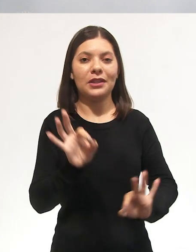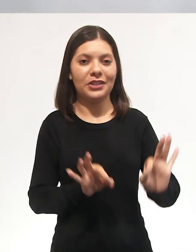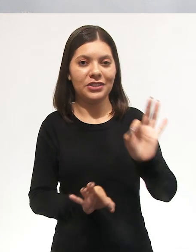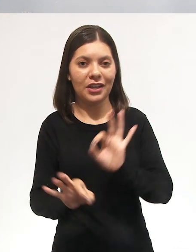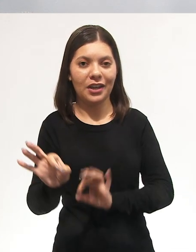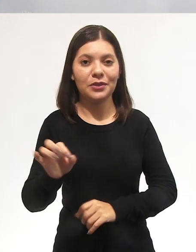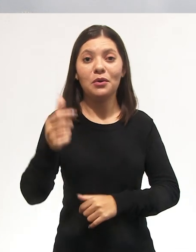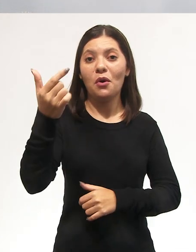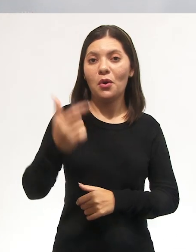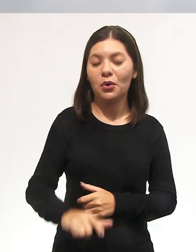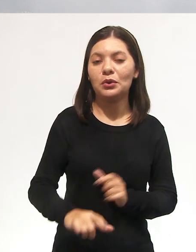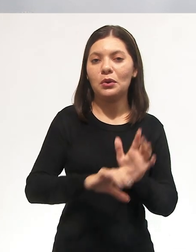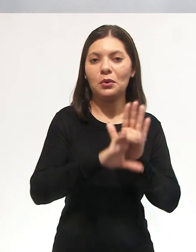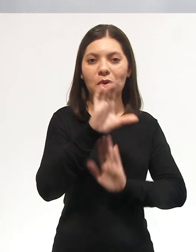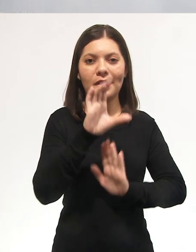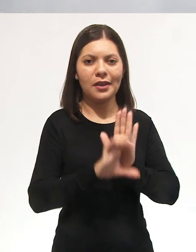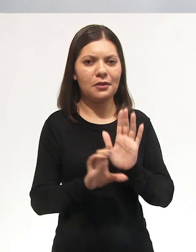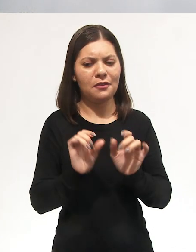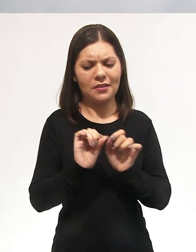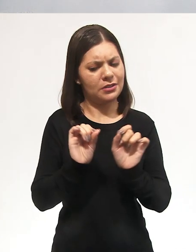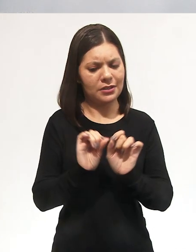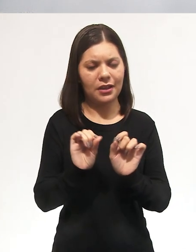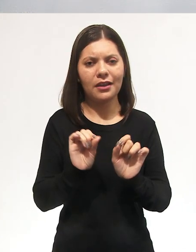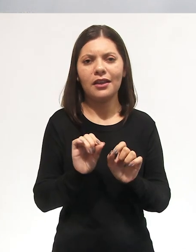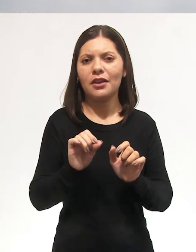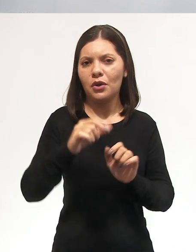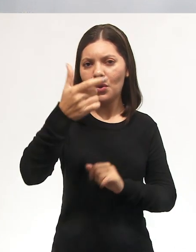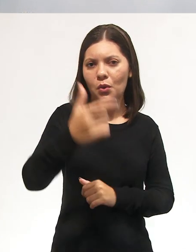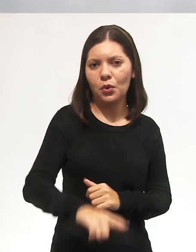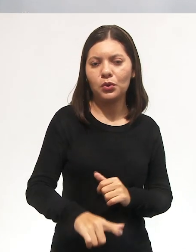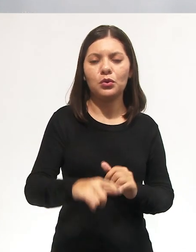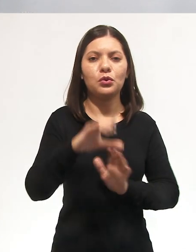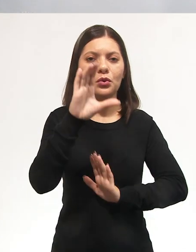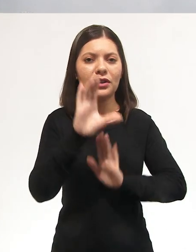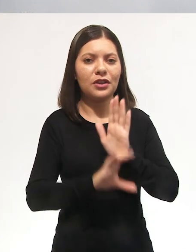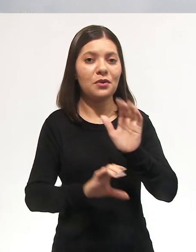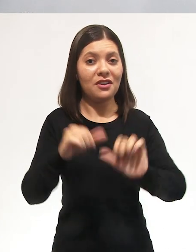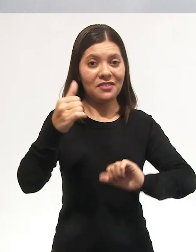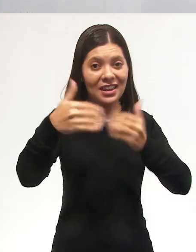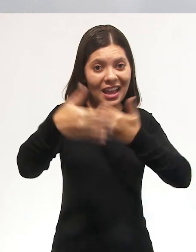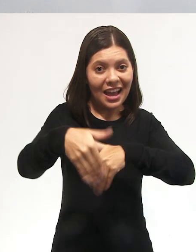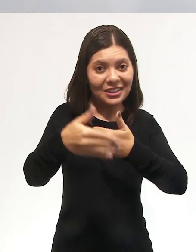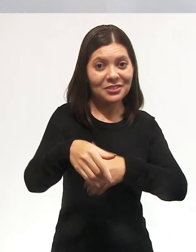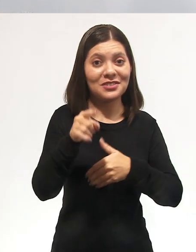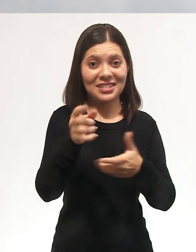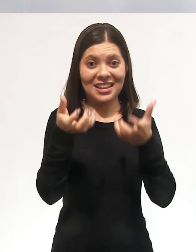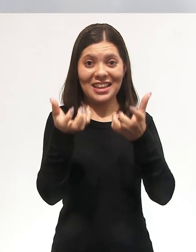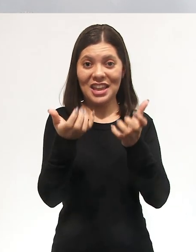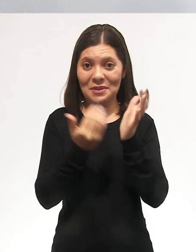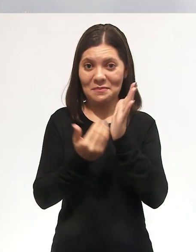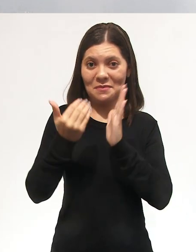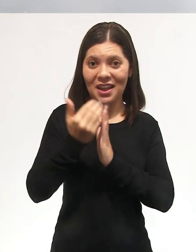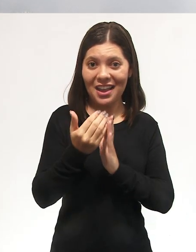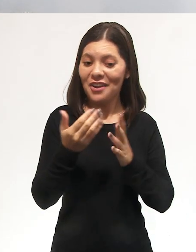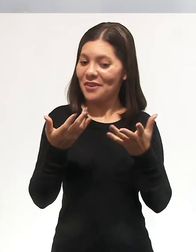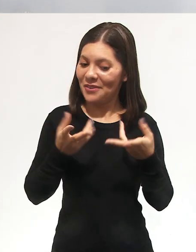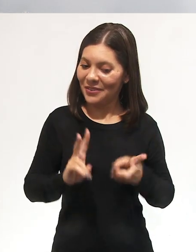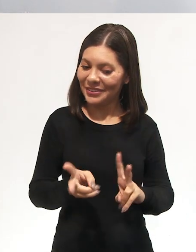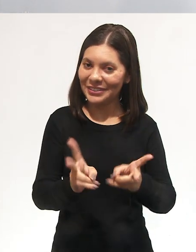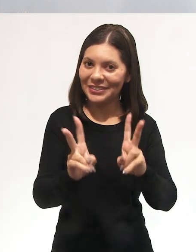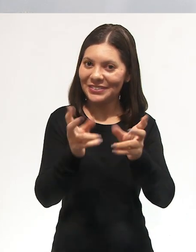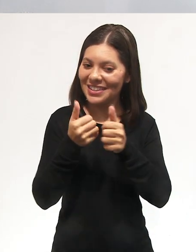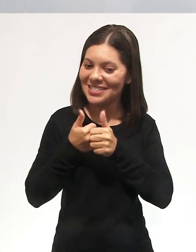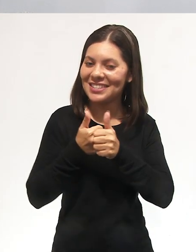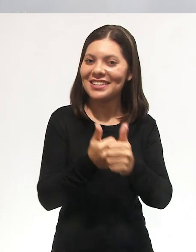o currículo em ação e o currículo avaliado. Então, se você quiser saber mais, é só você seguir reto